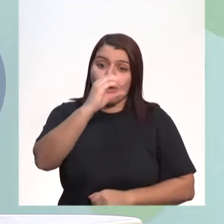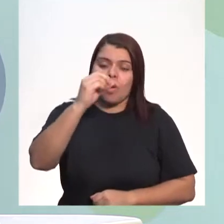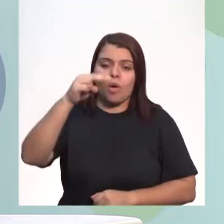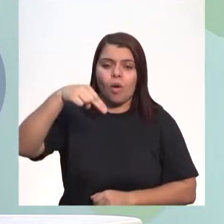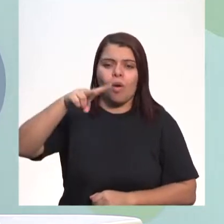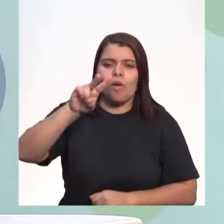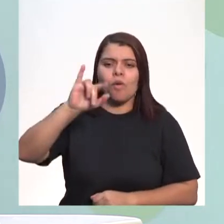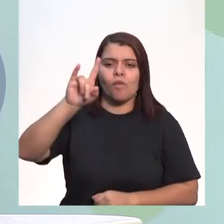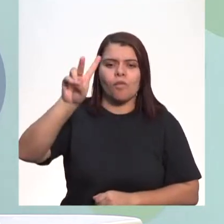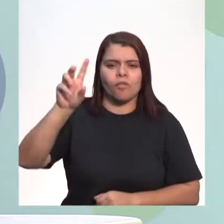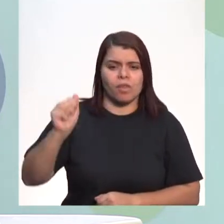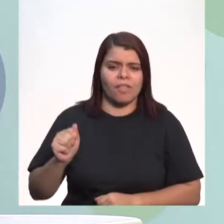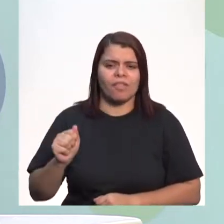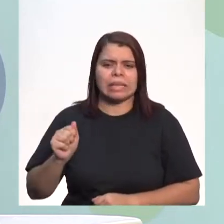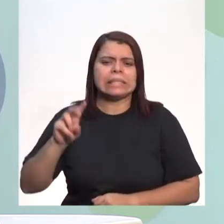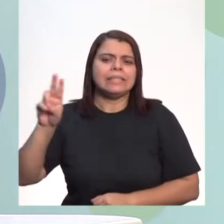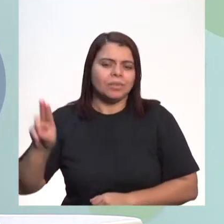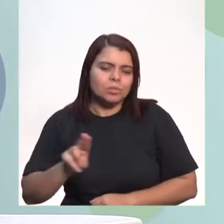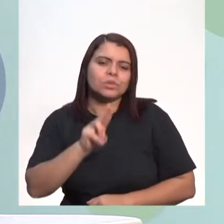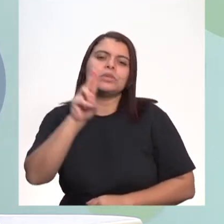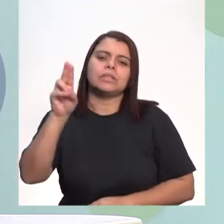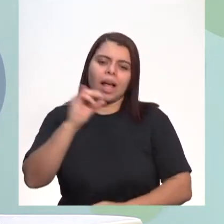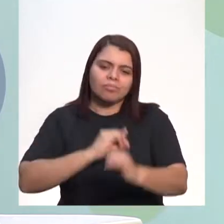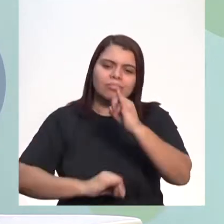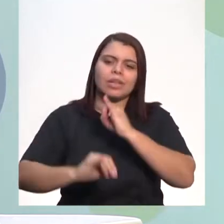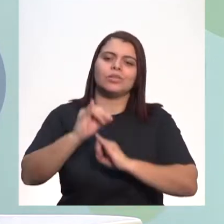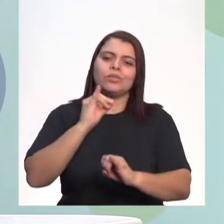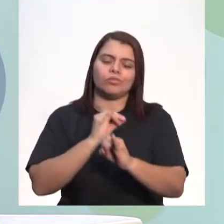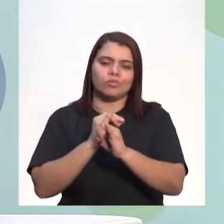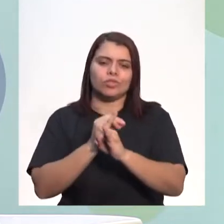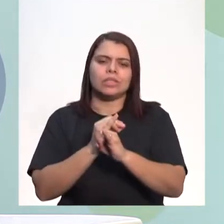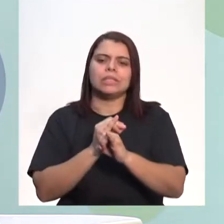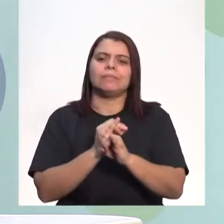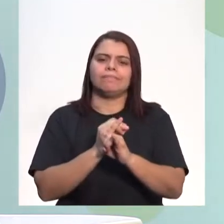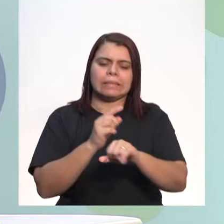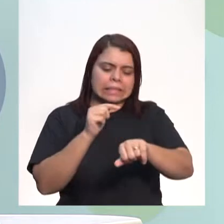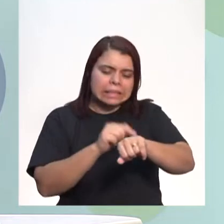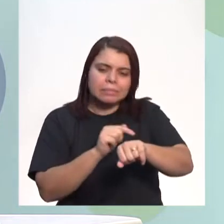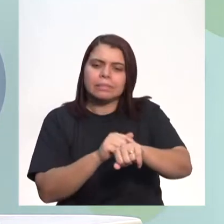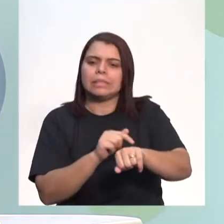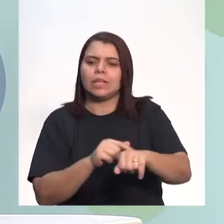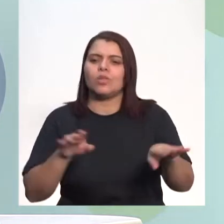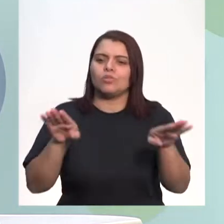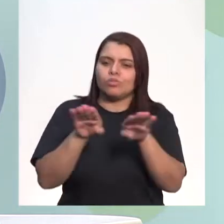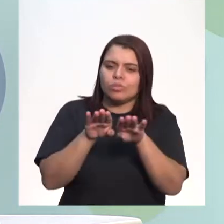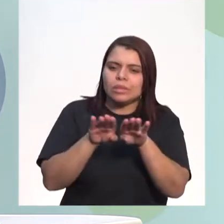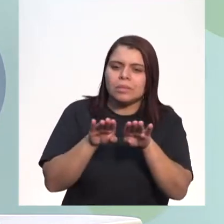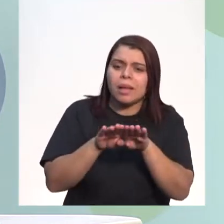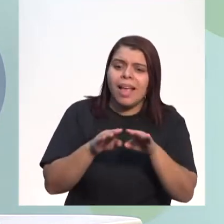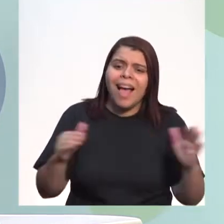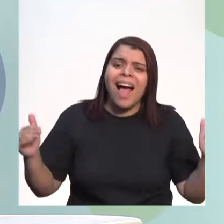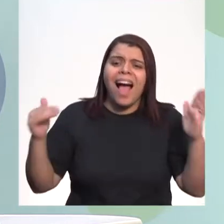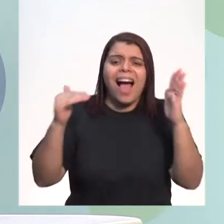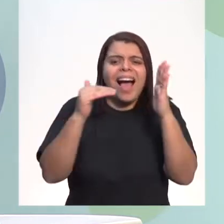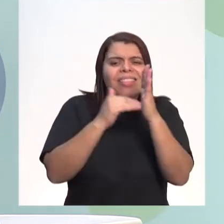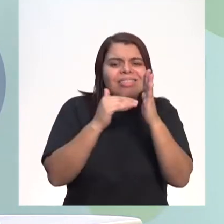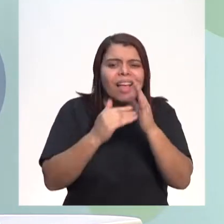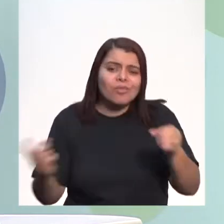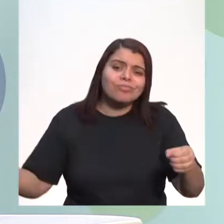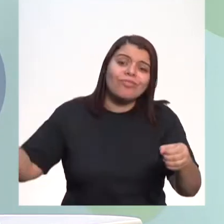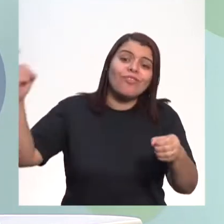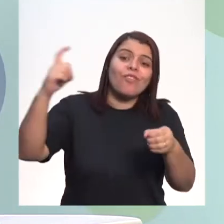trabalho que nós realizaremos aí nesse período e até no momento que nós retornarmos às